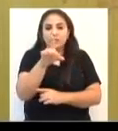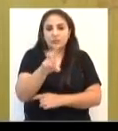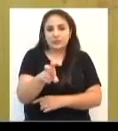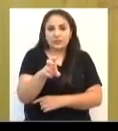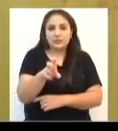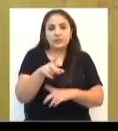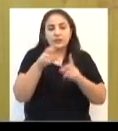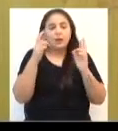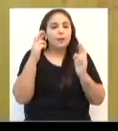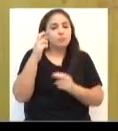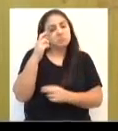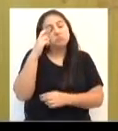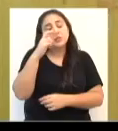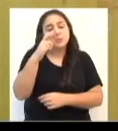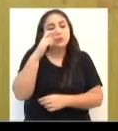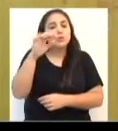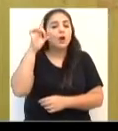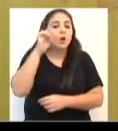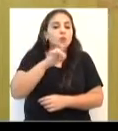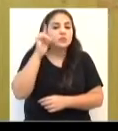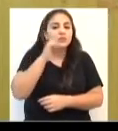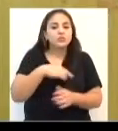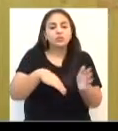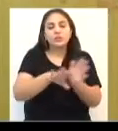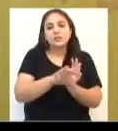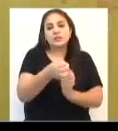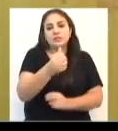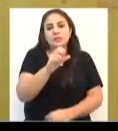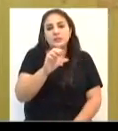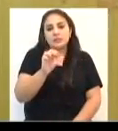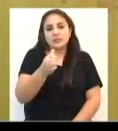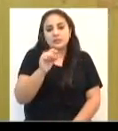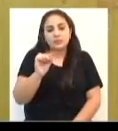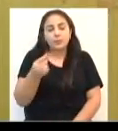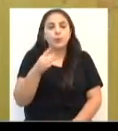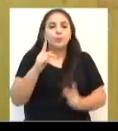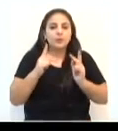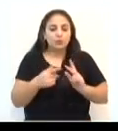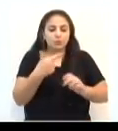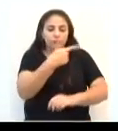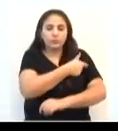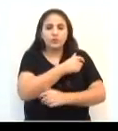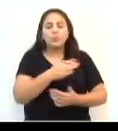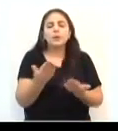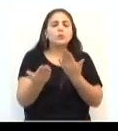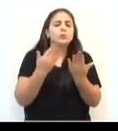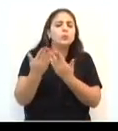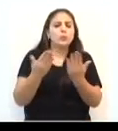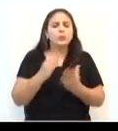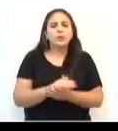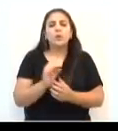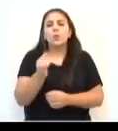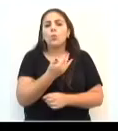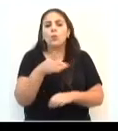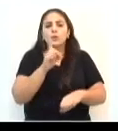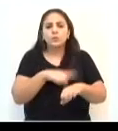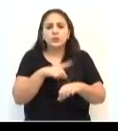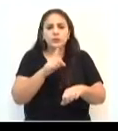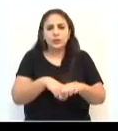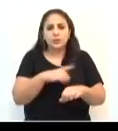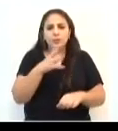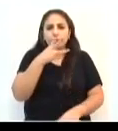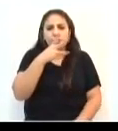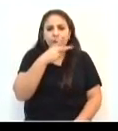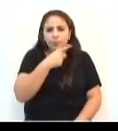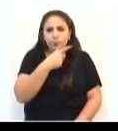com a perspectiva de chegar lá no dia 15 com 66 mil pessoas vacinadas. Secretário, agora uma dúvida frequente, há quanto tempo leva para